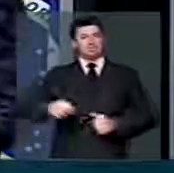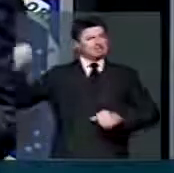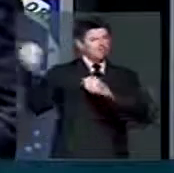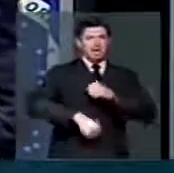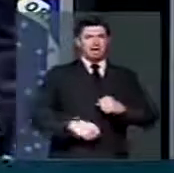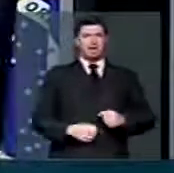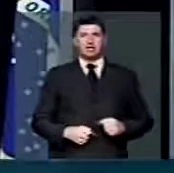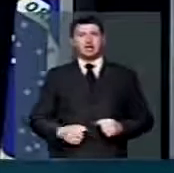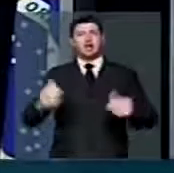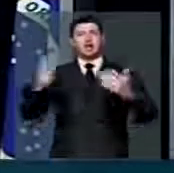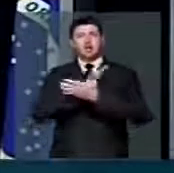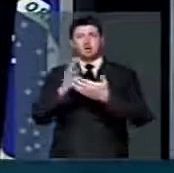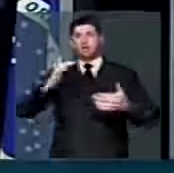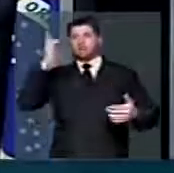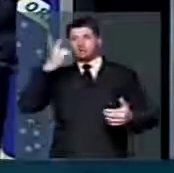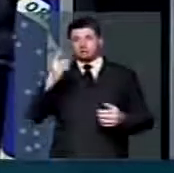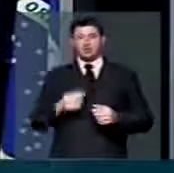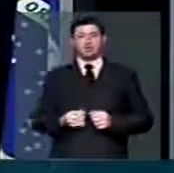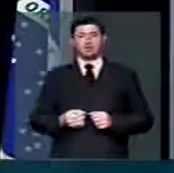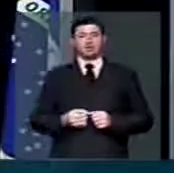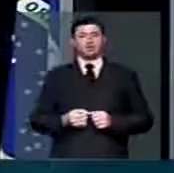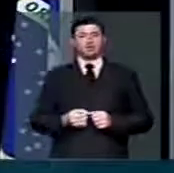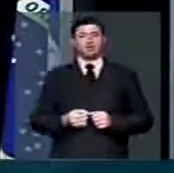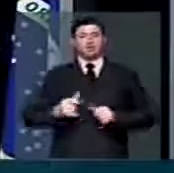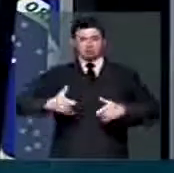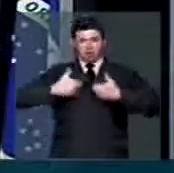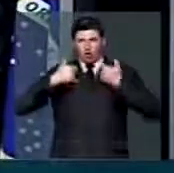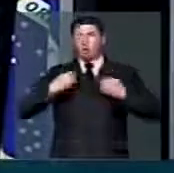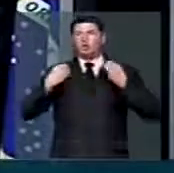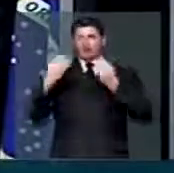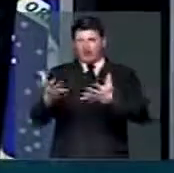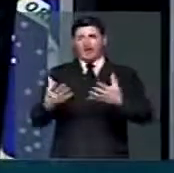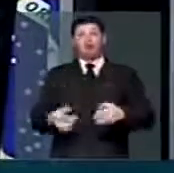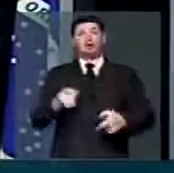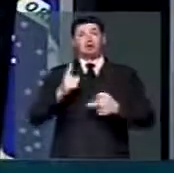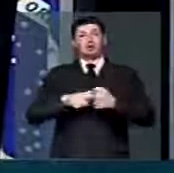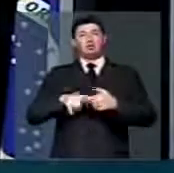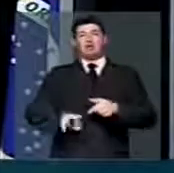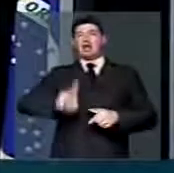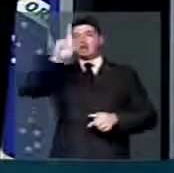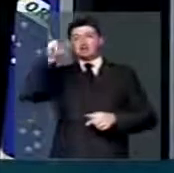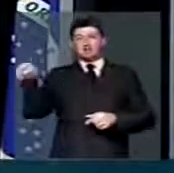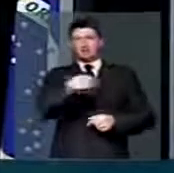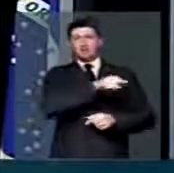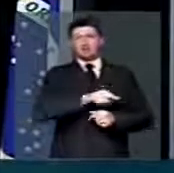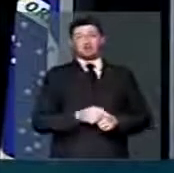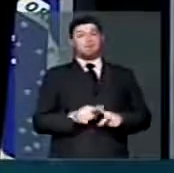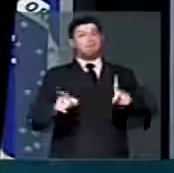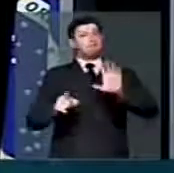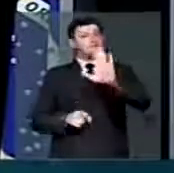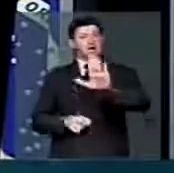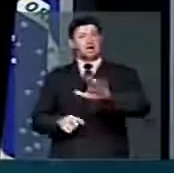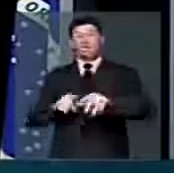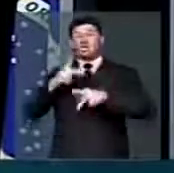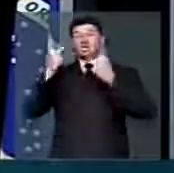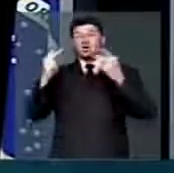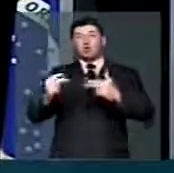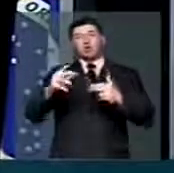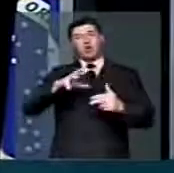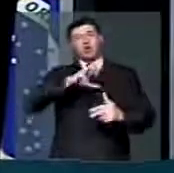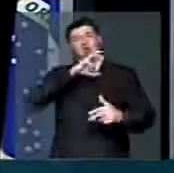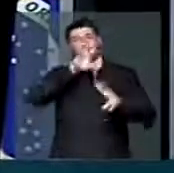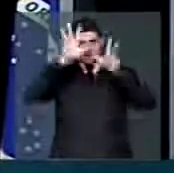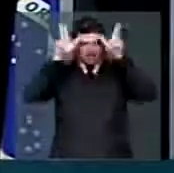sim alguns deputados que lhe orgulham por ser seus representantes, mas sejam leões.